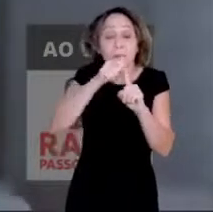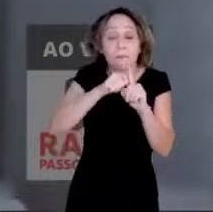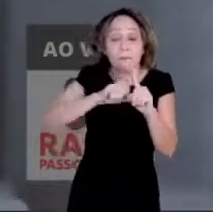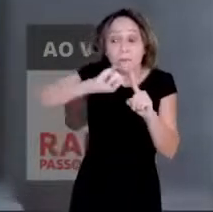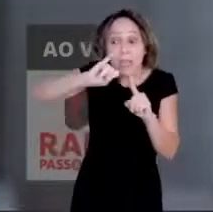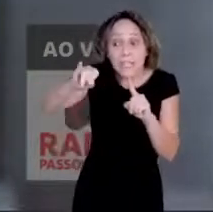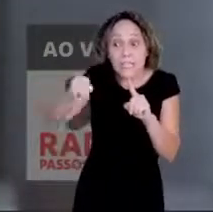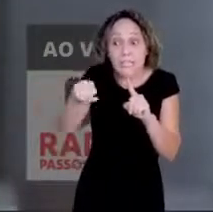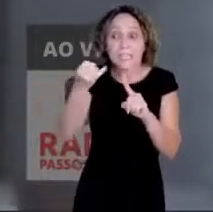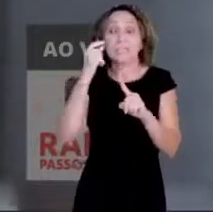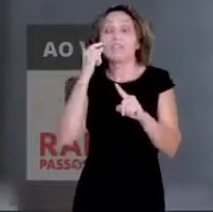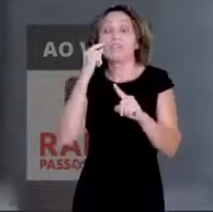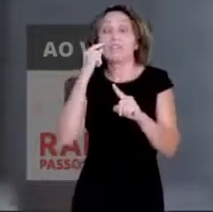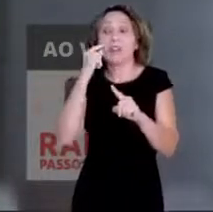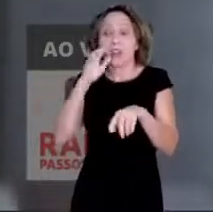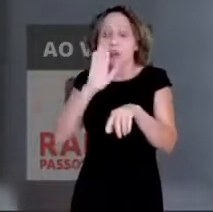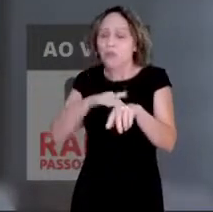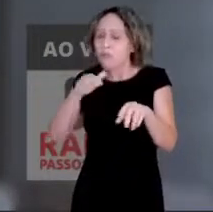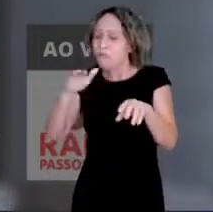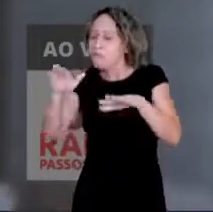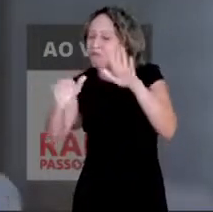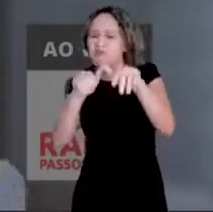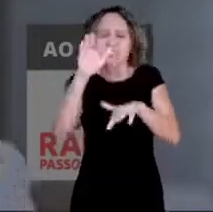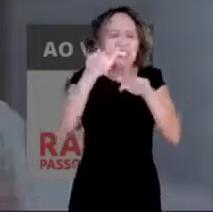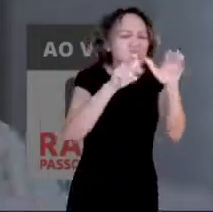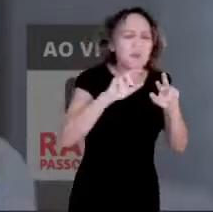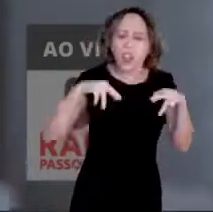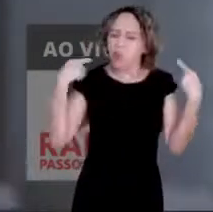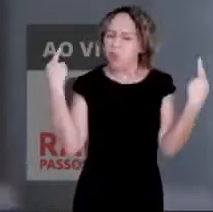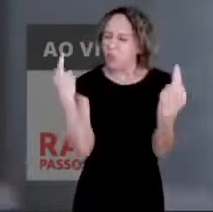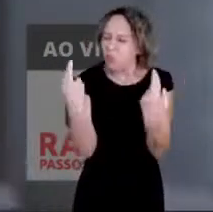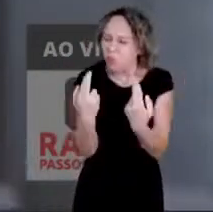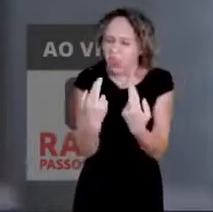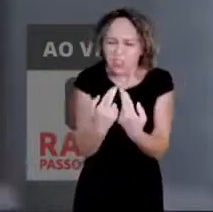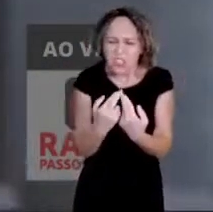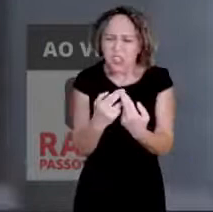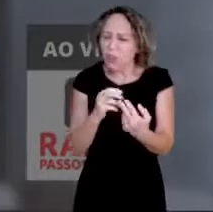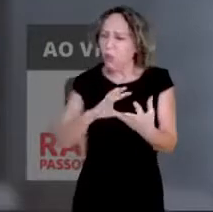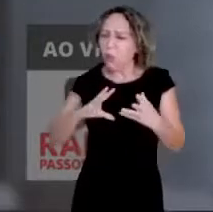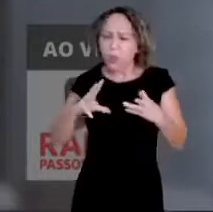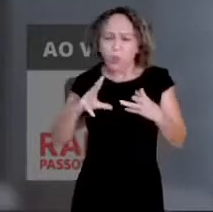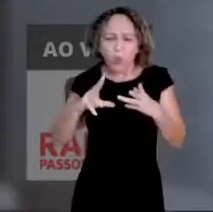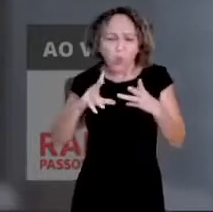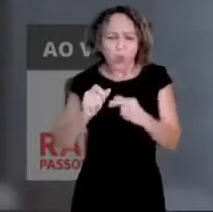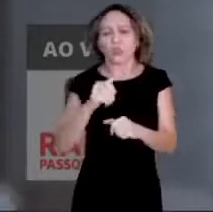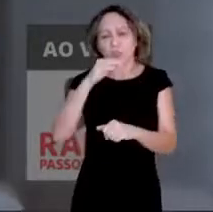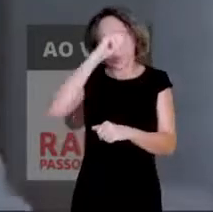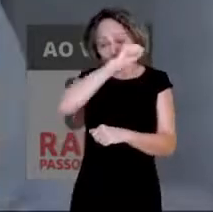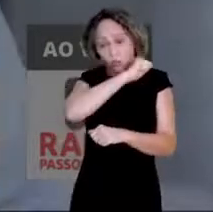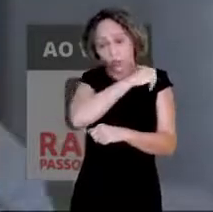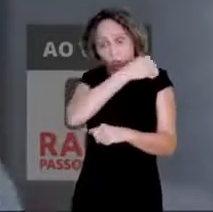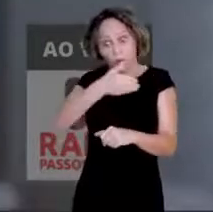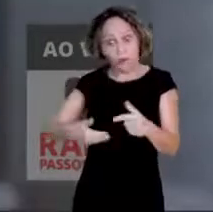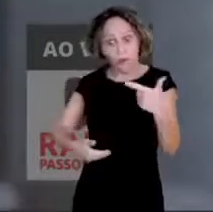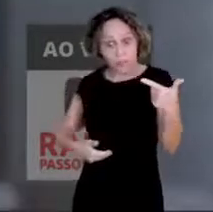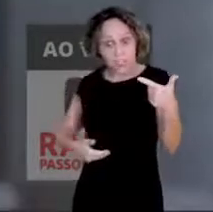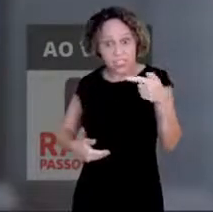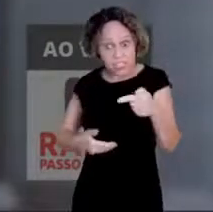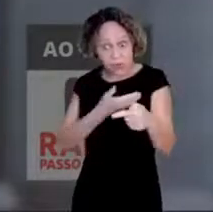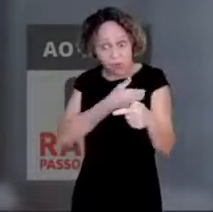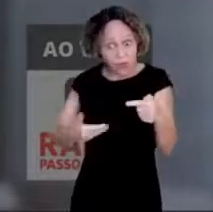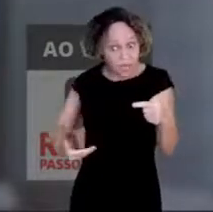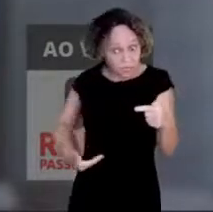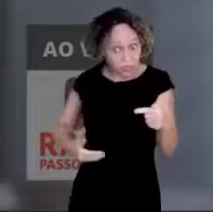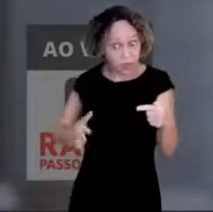Muitos prefeitos participaram do PAC. Muitos governadores participaram da construção. Muitas obras eram feitas porque eles diziam que precisava